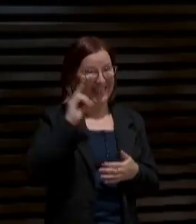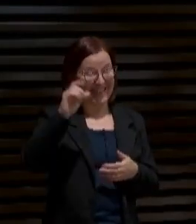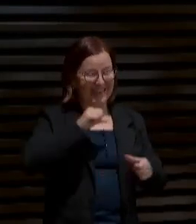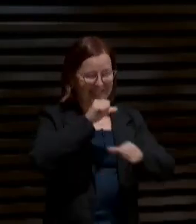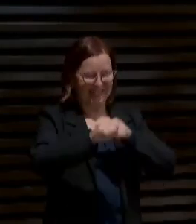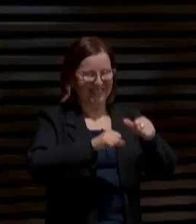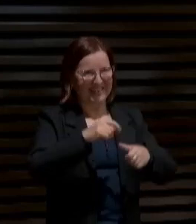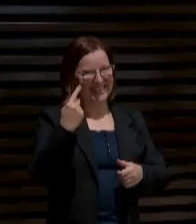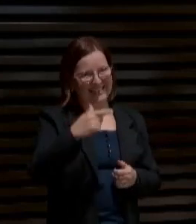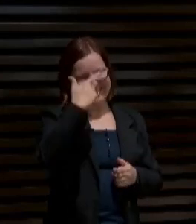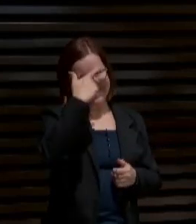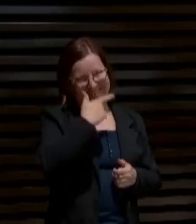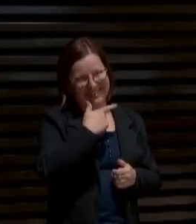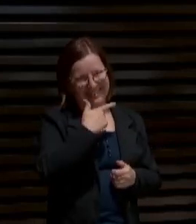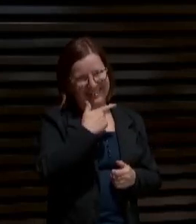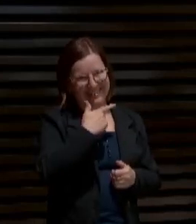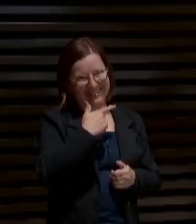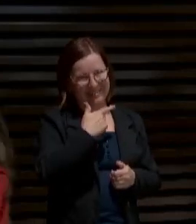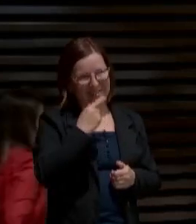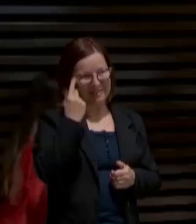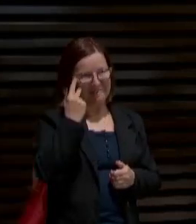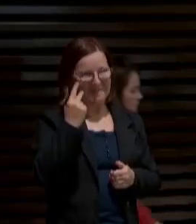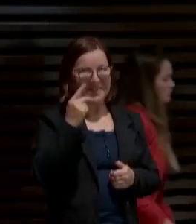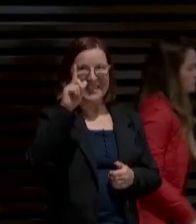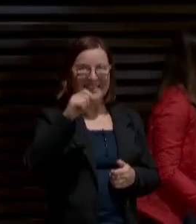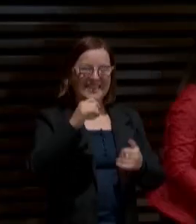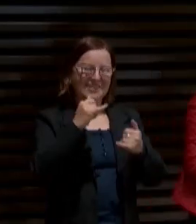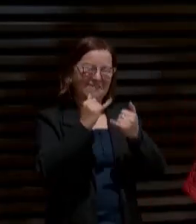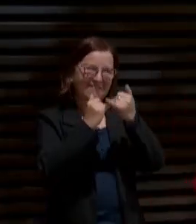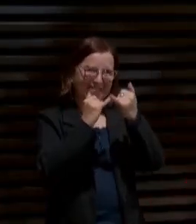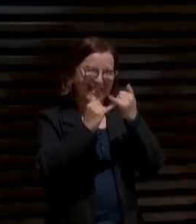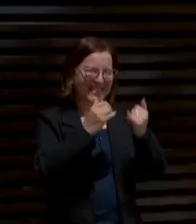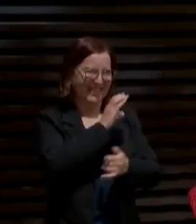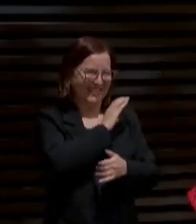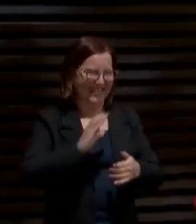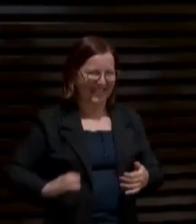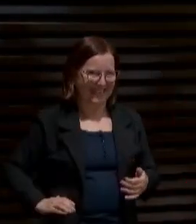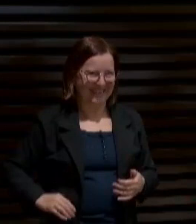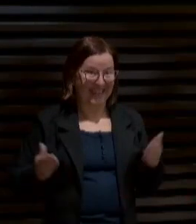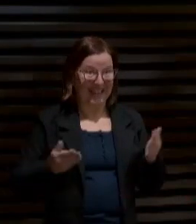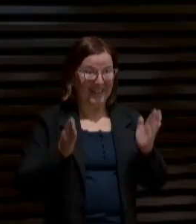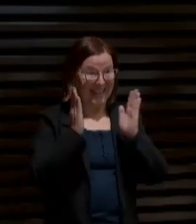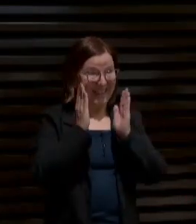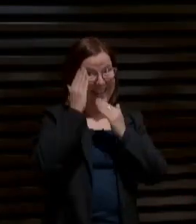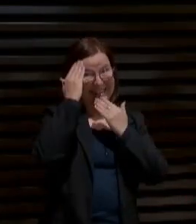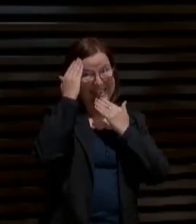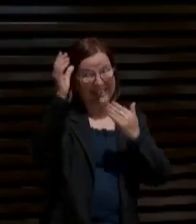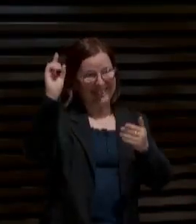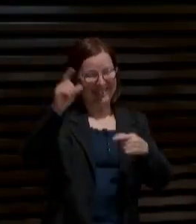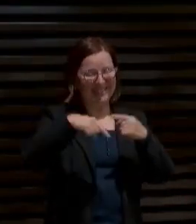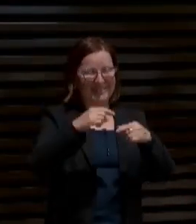o seu caráter a fim de que seja parecido com Cristo Vamos agradecer a Deus depois nós vamos ter mais um